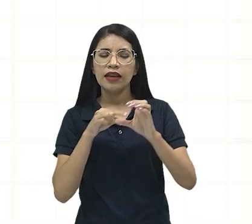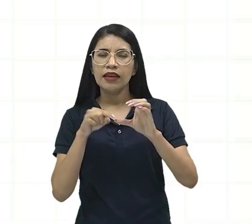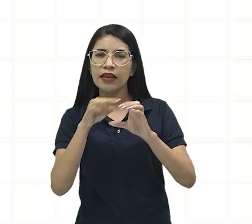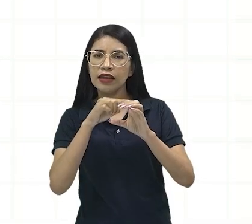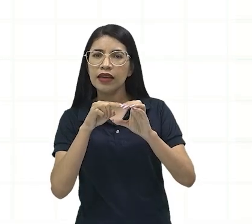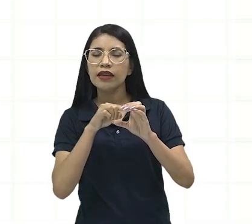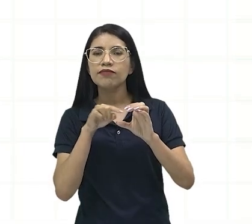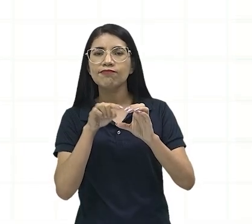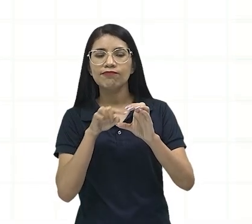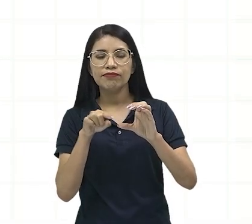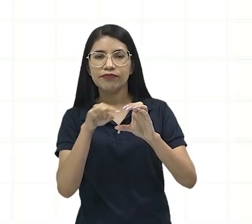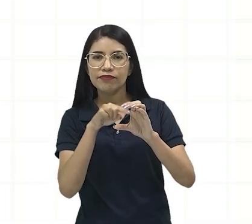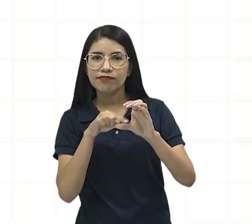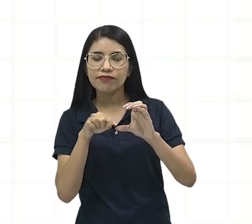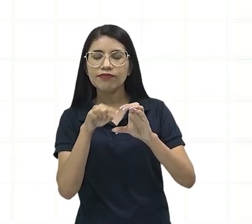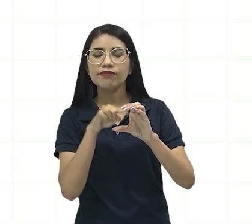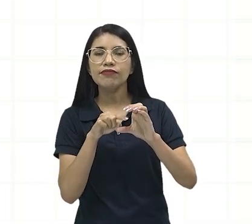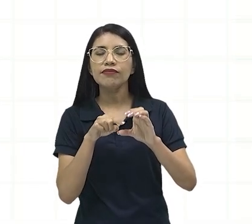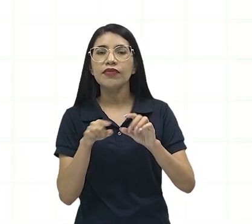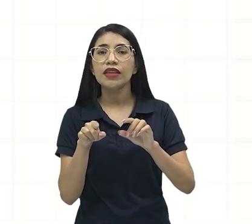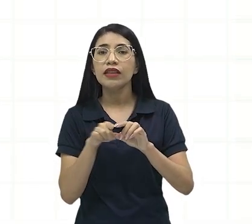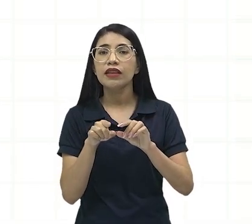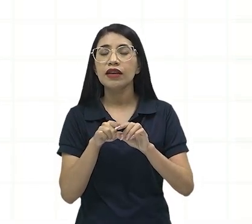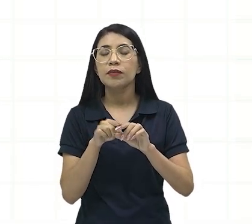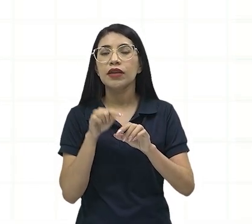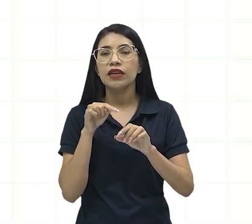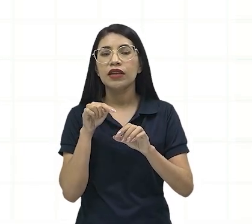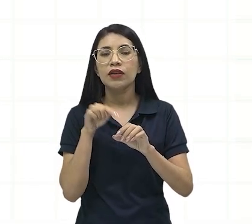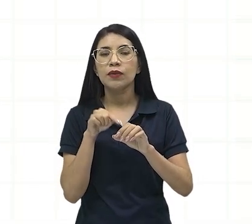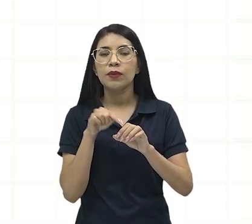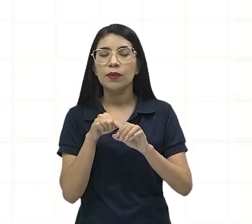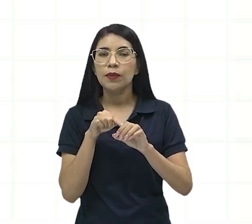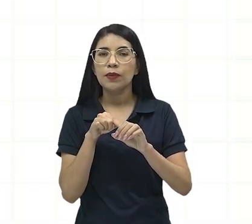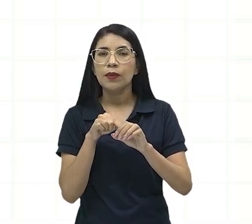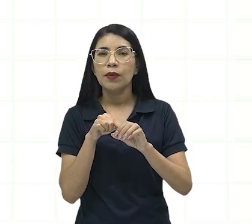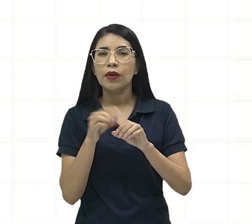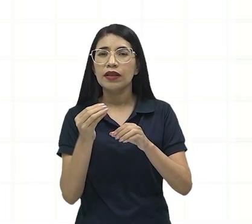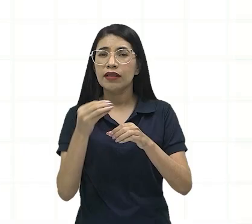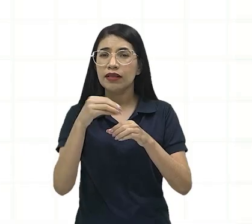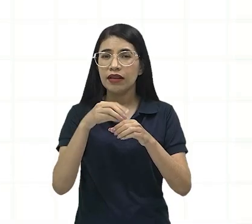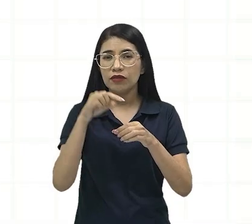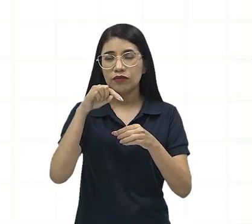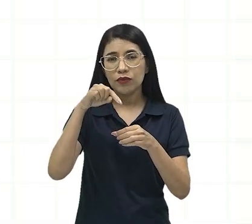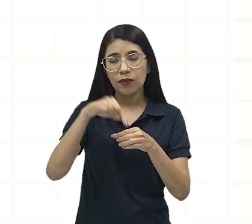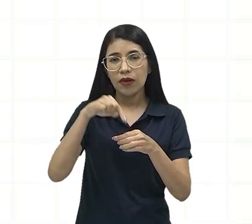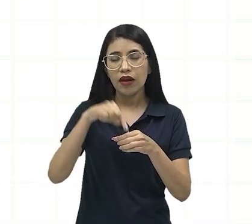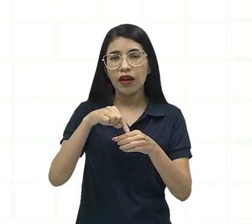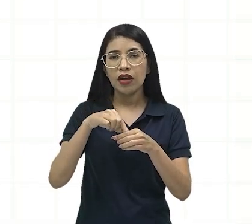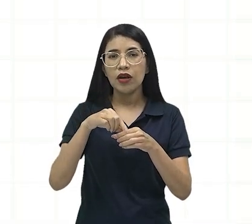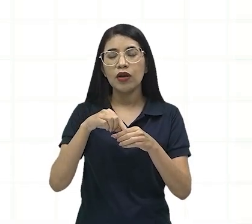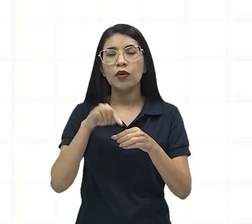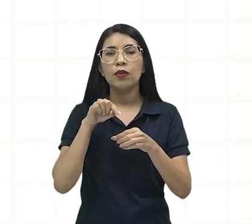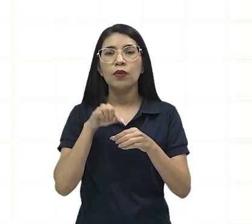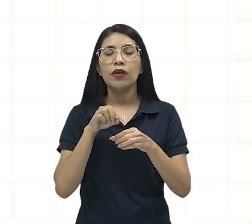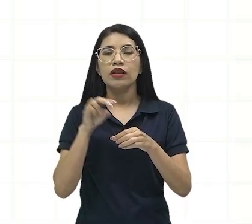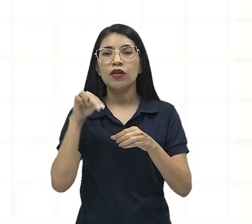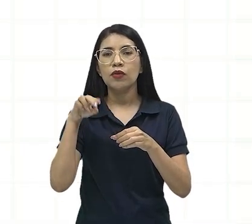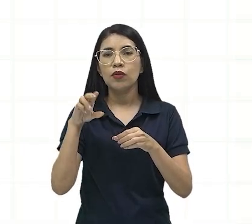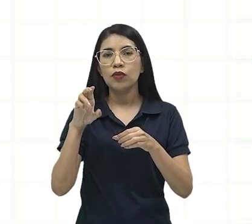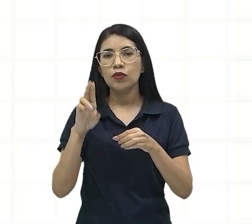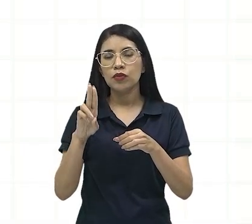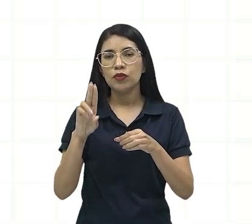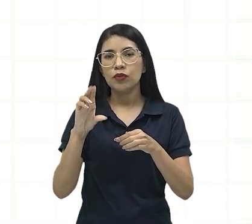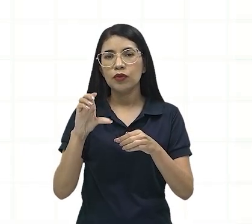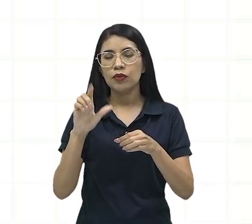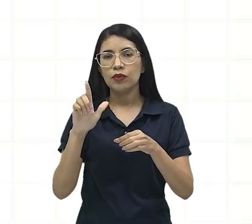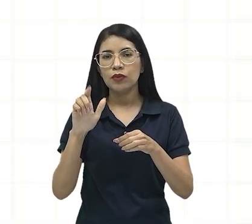neste citoplasma e a parte interna, lá no centro, nós vamos